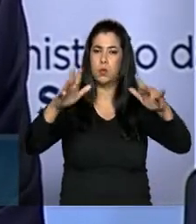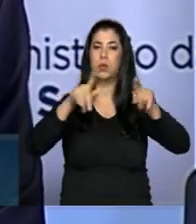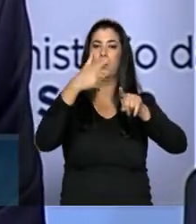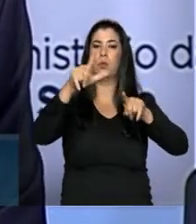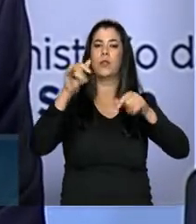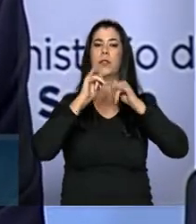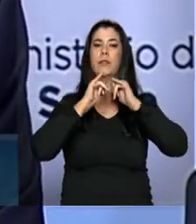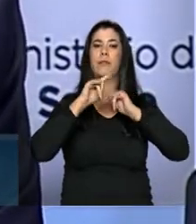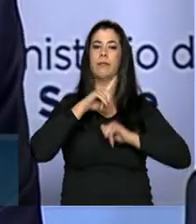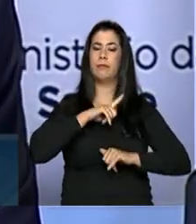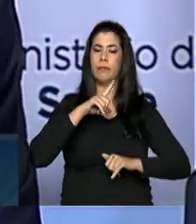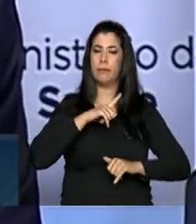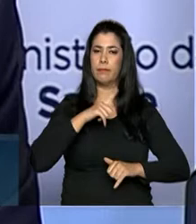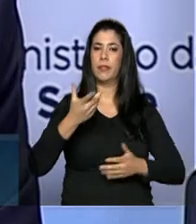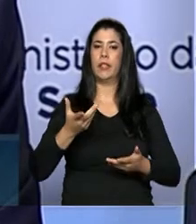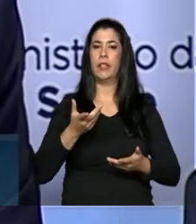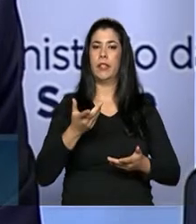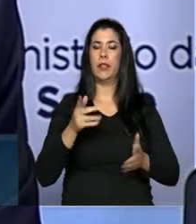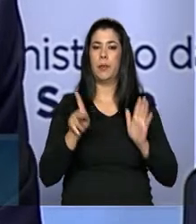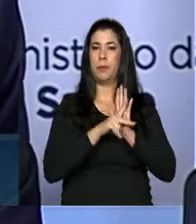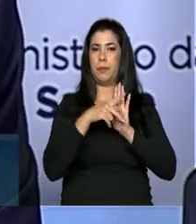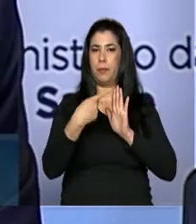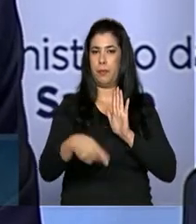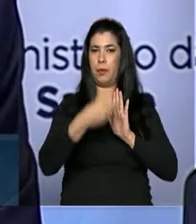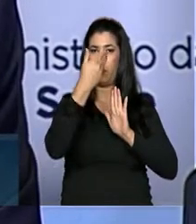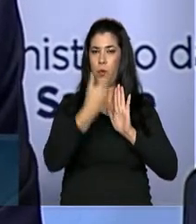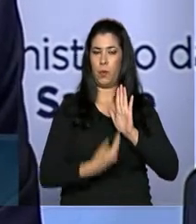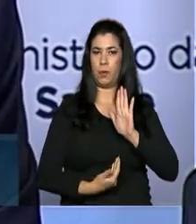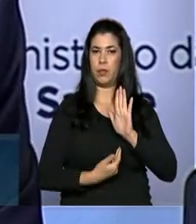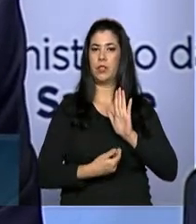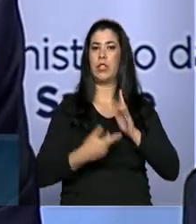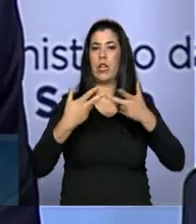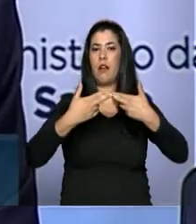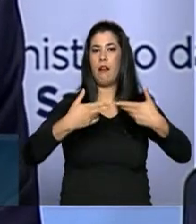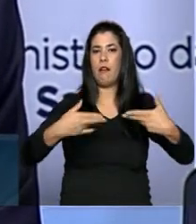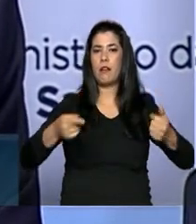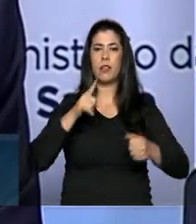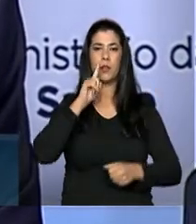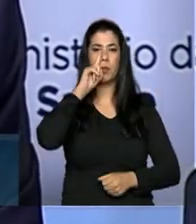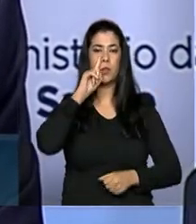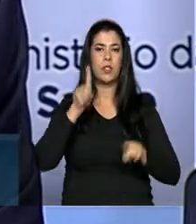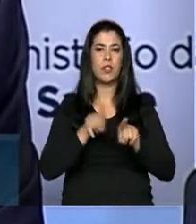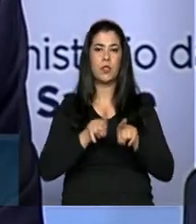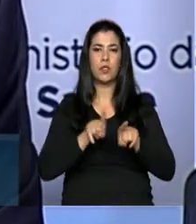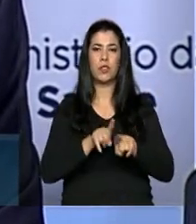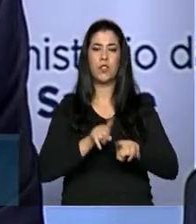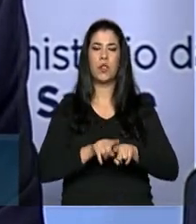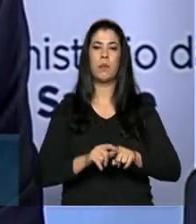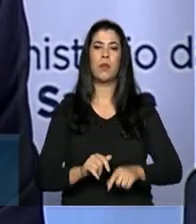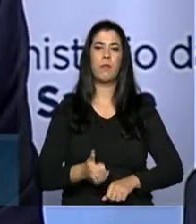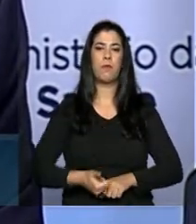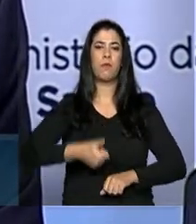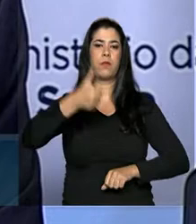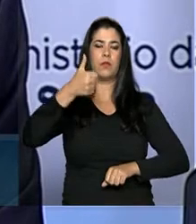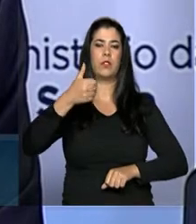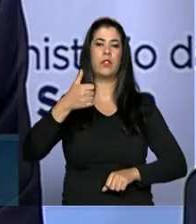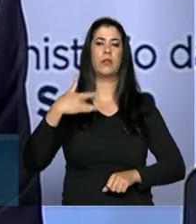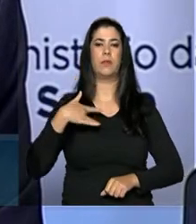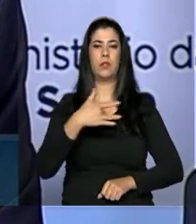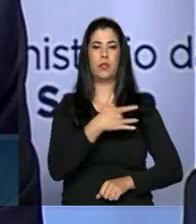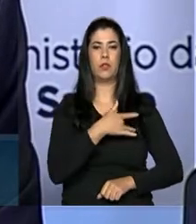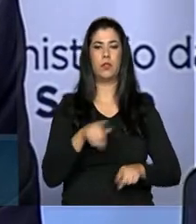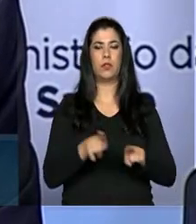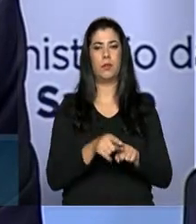nós dispomos sobre fatores de risco e promoção da saúde. E eu quero só, antes de passar para a doutora Débora,